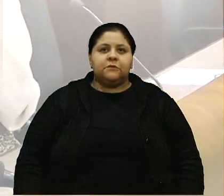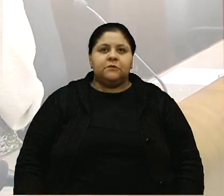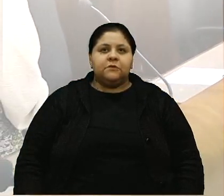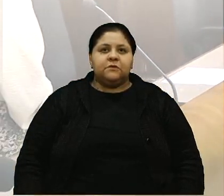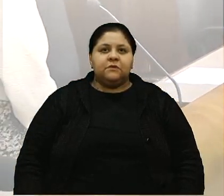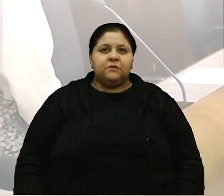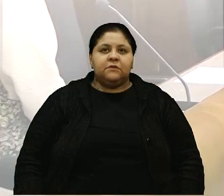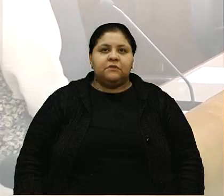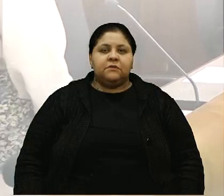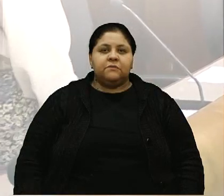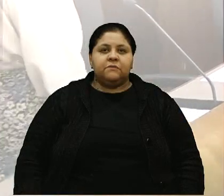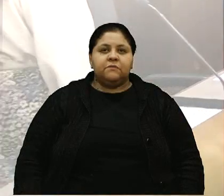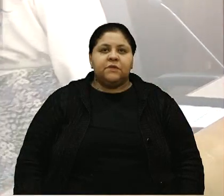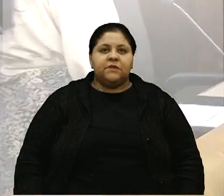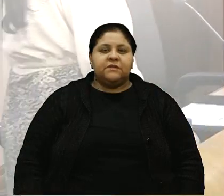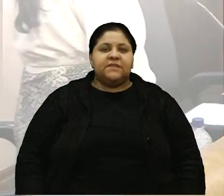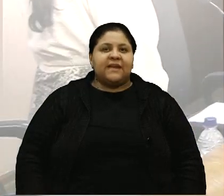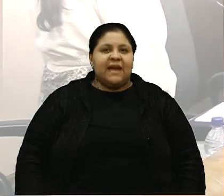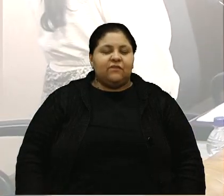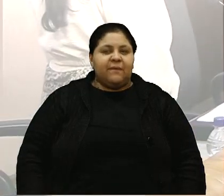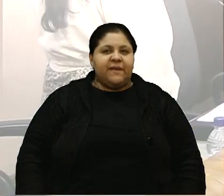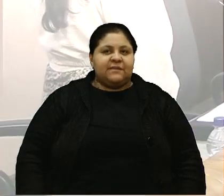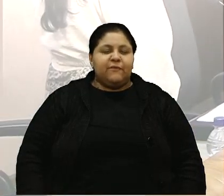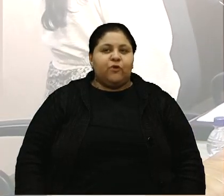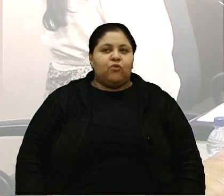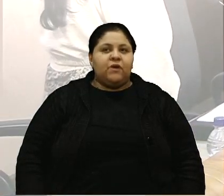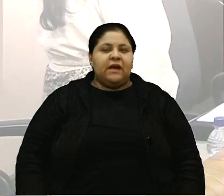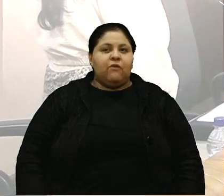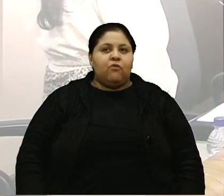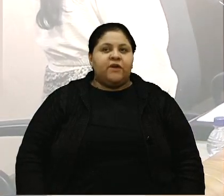tem uma linda cachoeira,